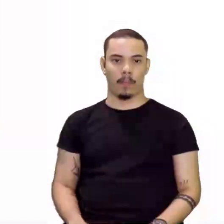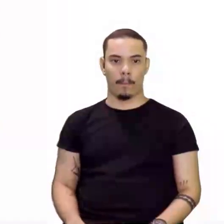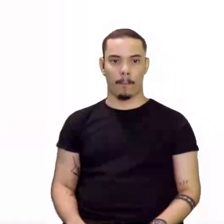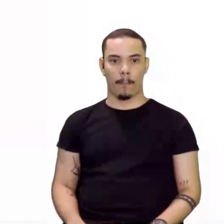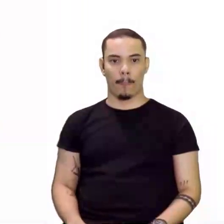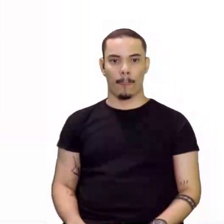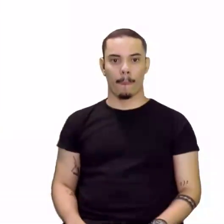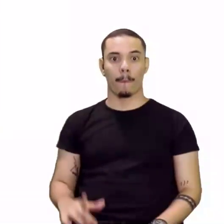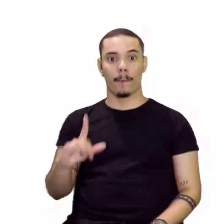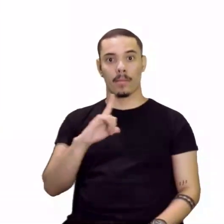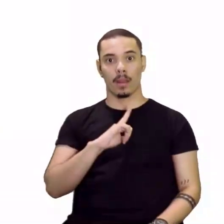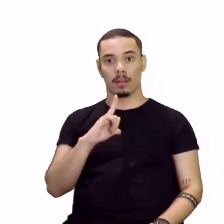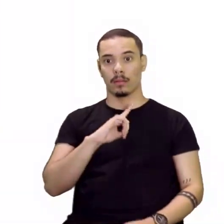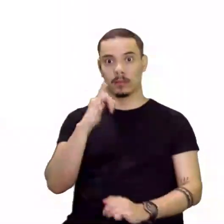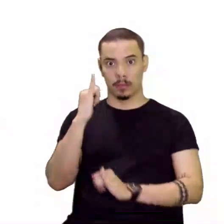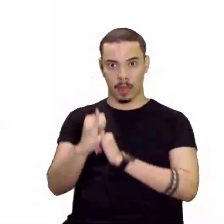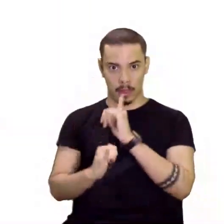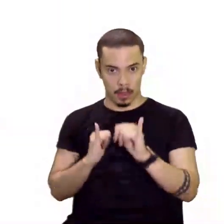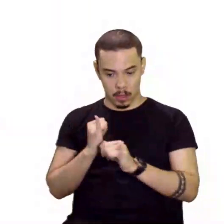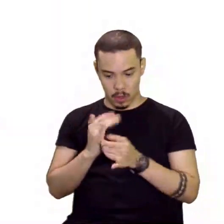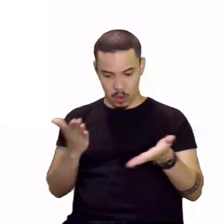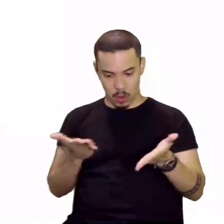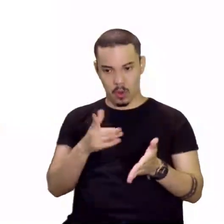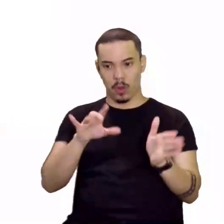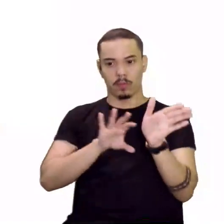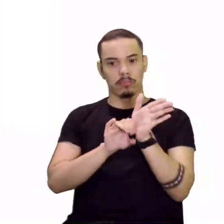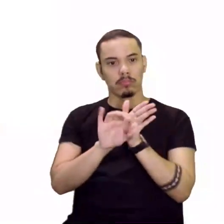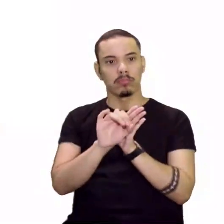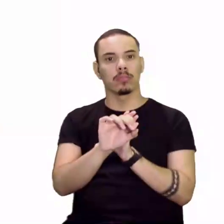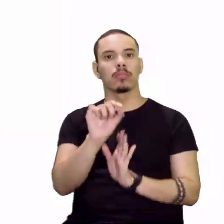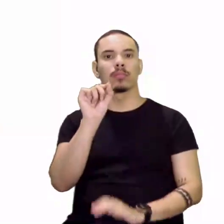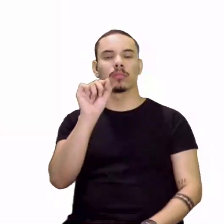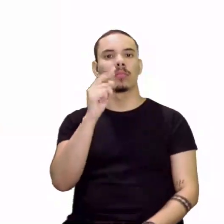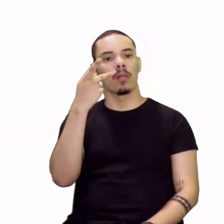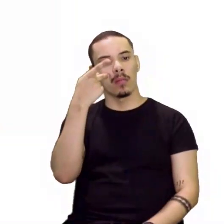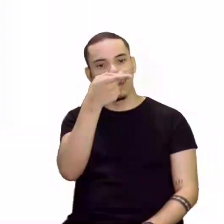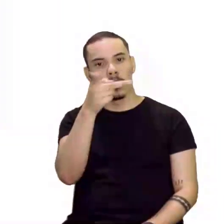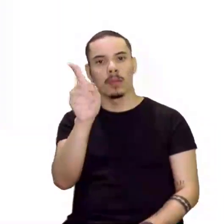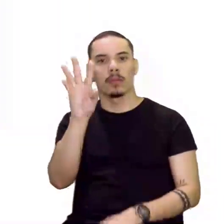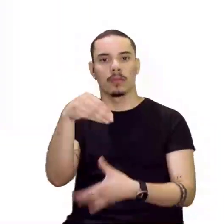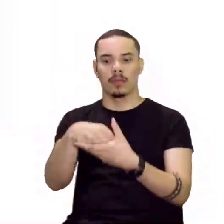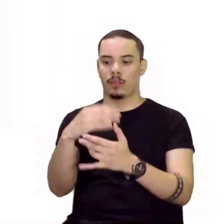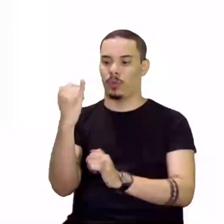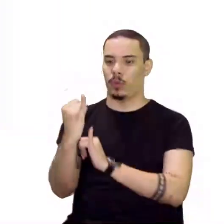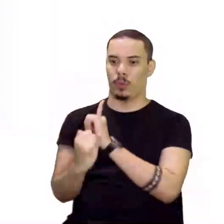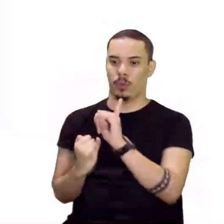Você vai lá na internet agora, por favor, tá? E procure no YouTube